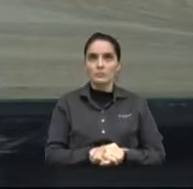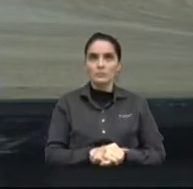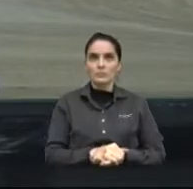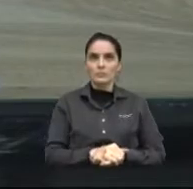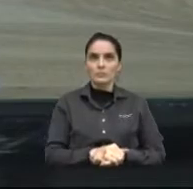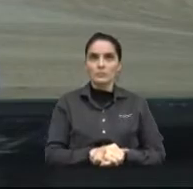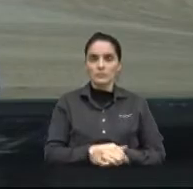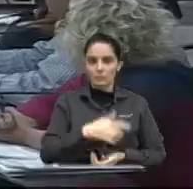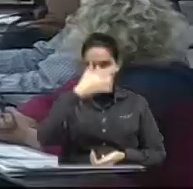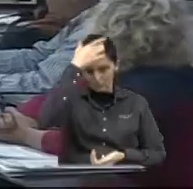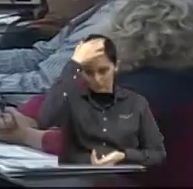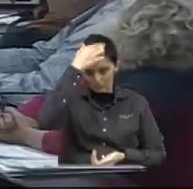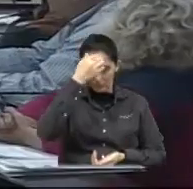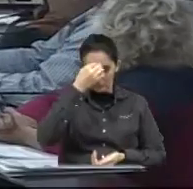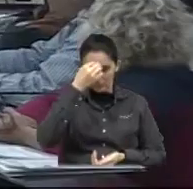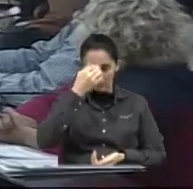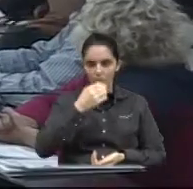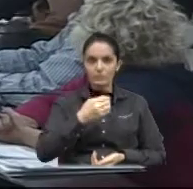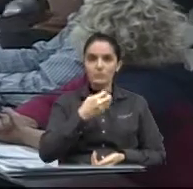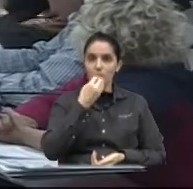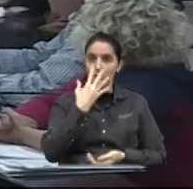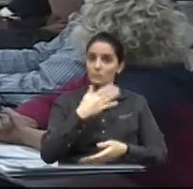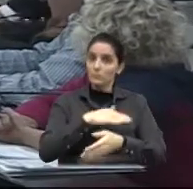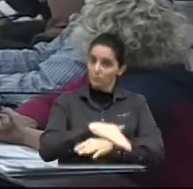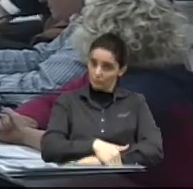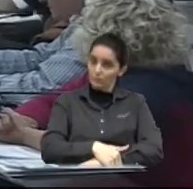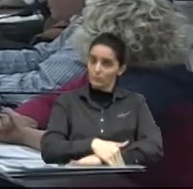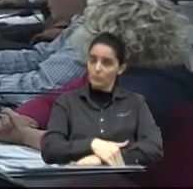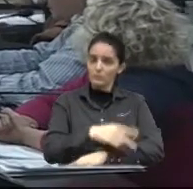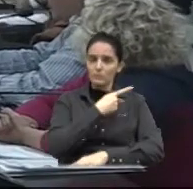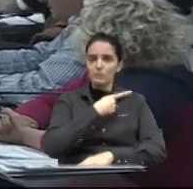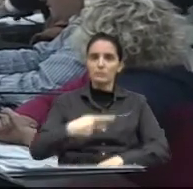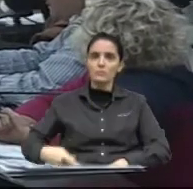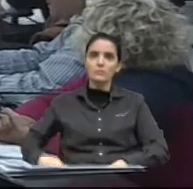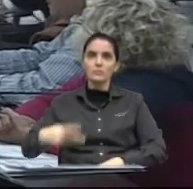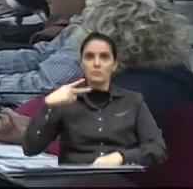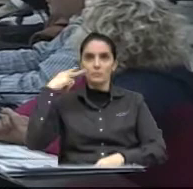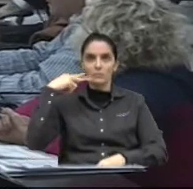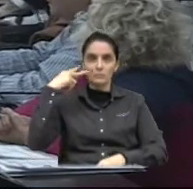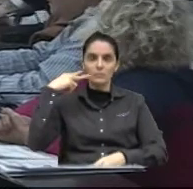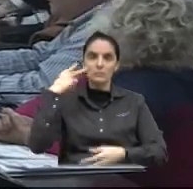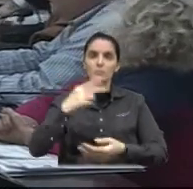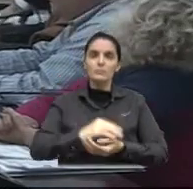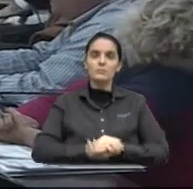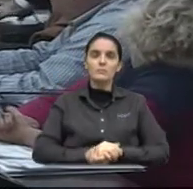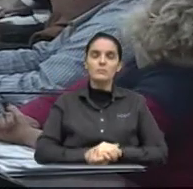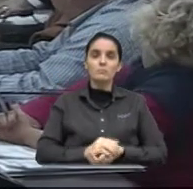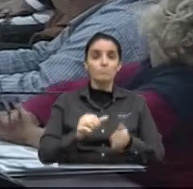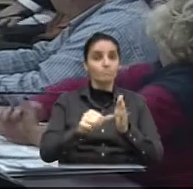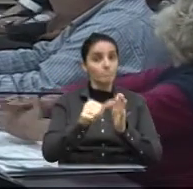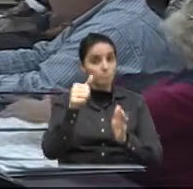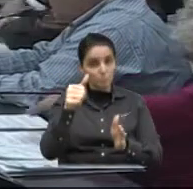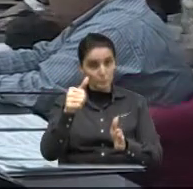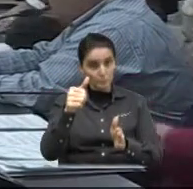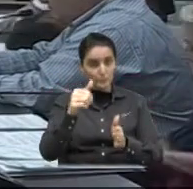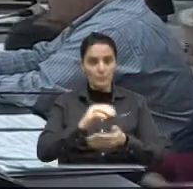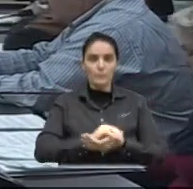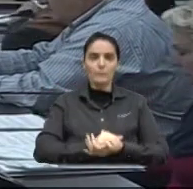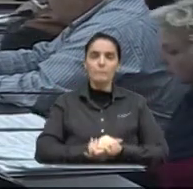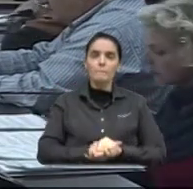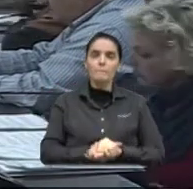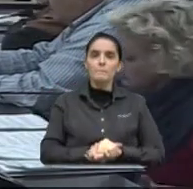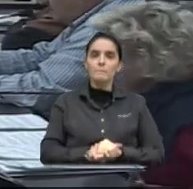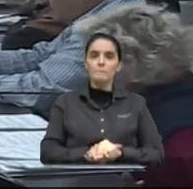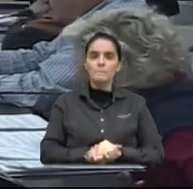rafael camargo noite o presidente nobres pares público presente primeiramente eu tomei